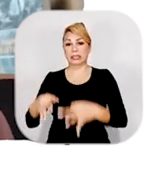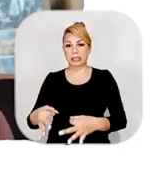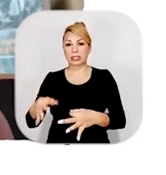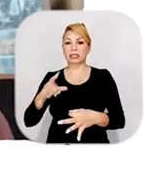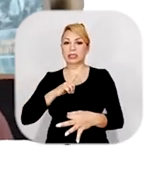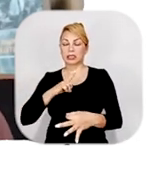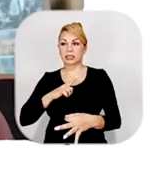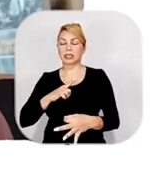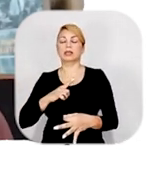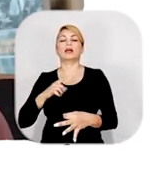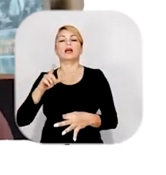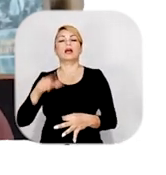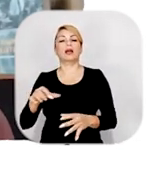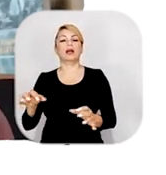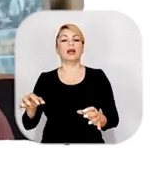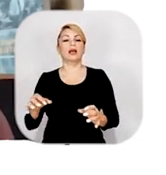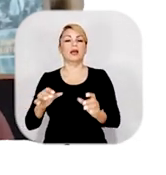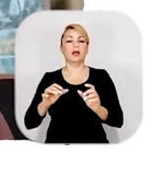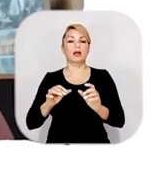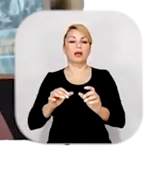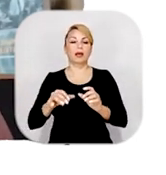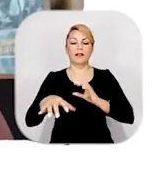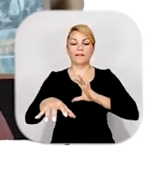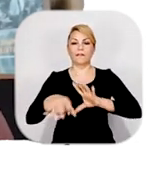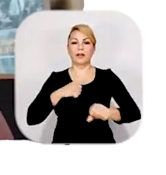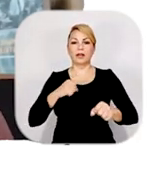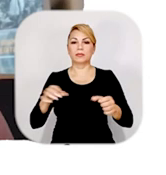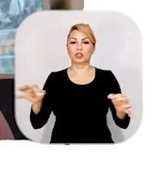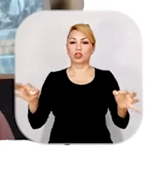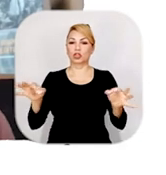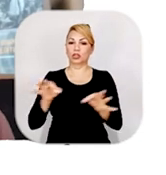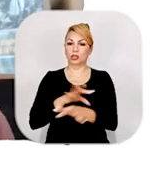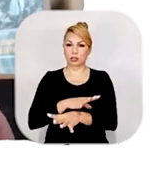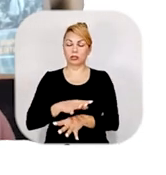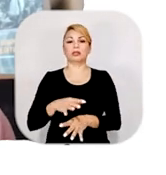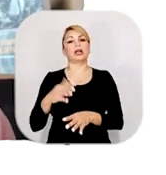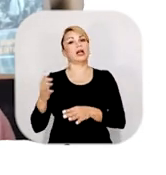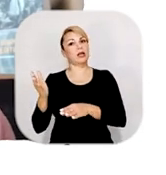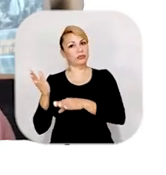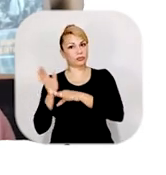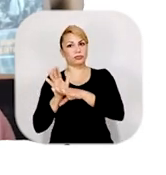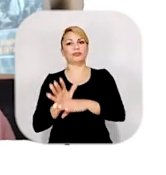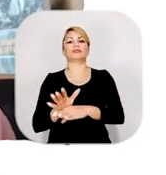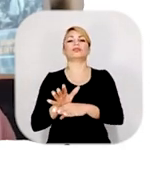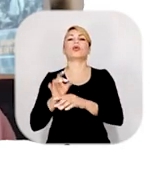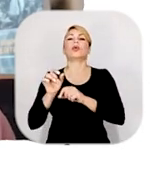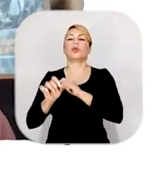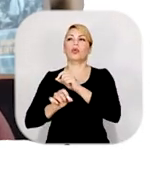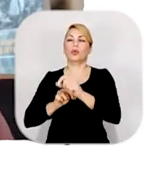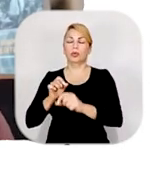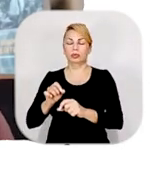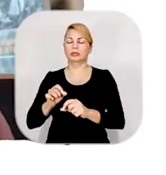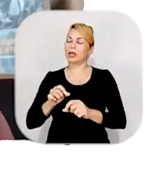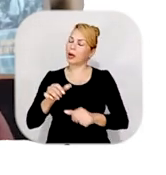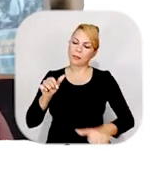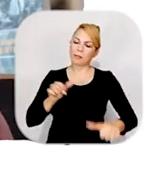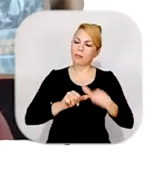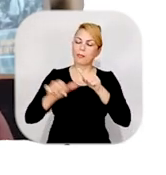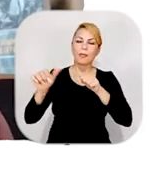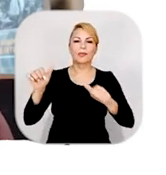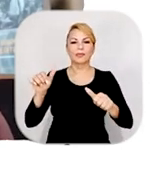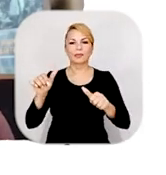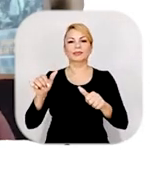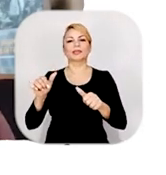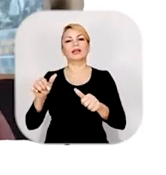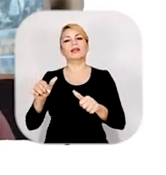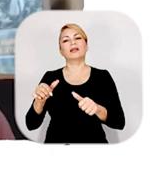uma formação muito completa, né? Então, com certeza, isso contribuiu para ele ter essa firmeza de poder falar assim, não, eu vou mudar agora de profissão. Então, quer dizer que